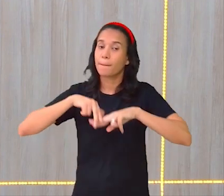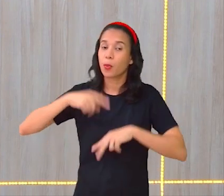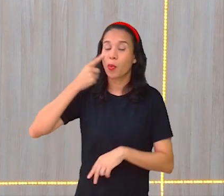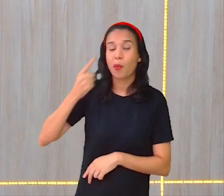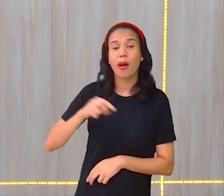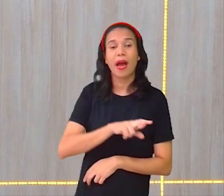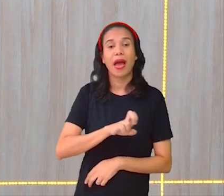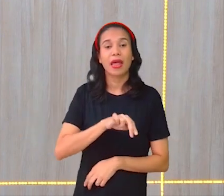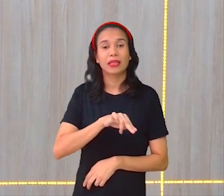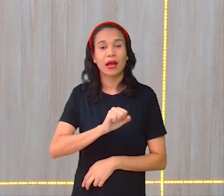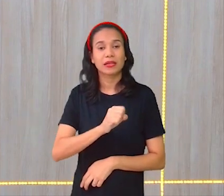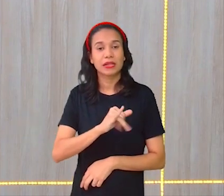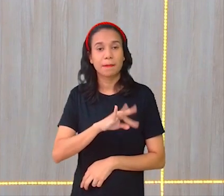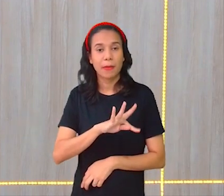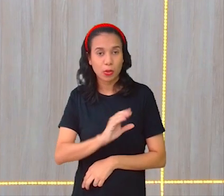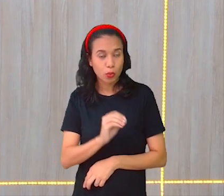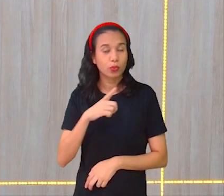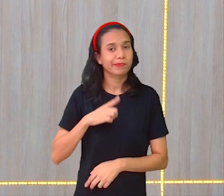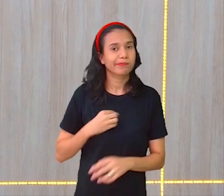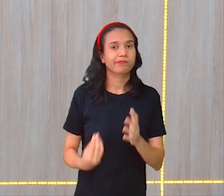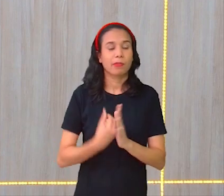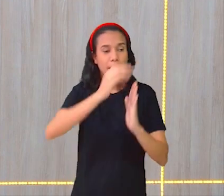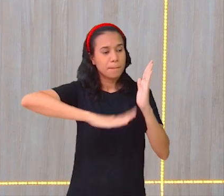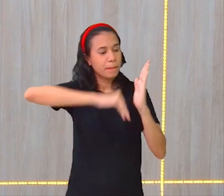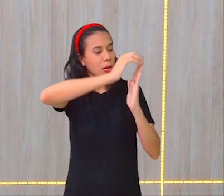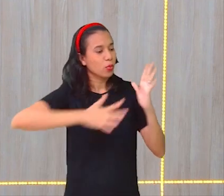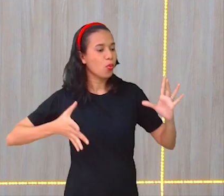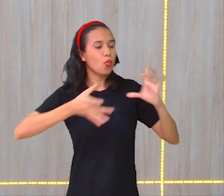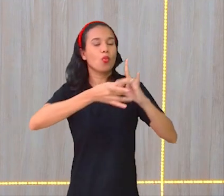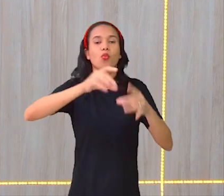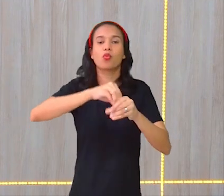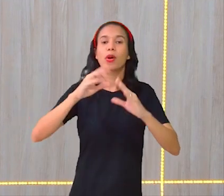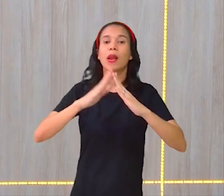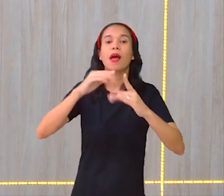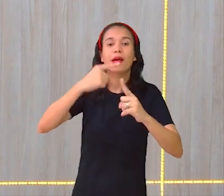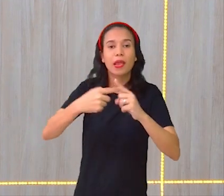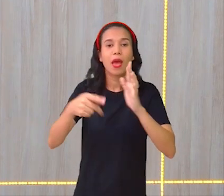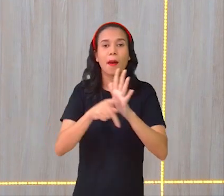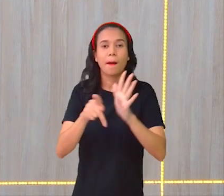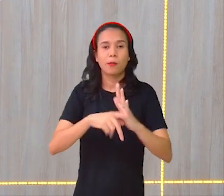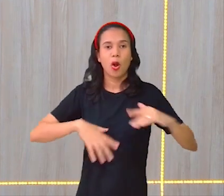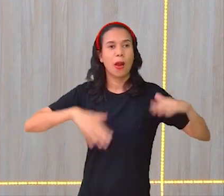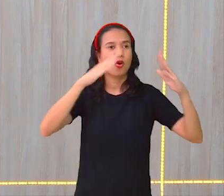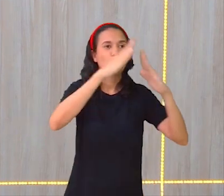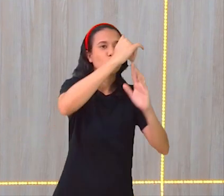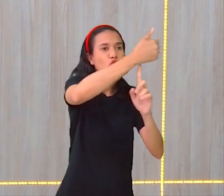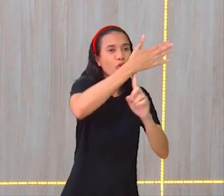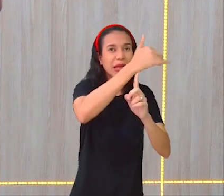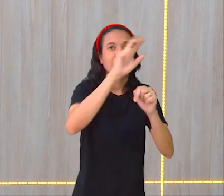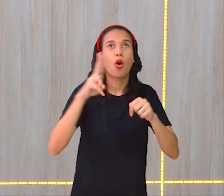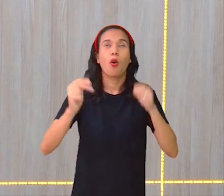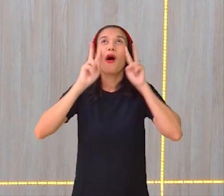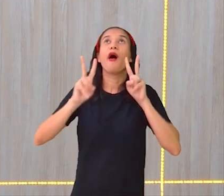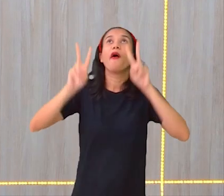Renascimento, haviam as pinturas feitas nas igrejas, nos palácios, nos